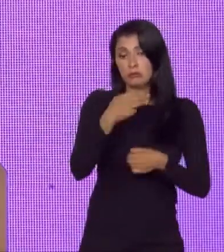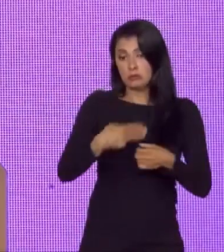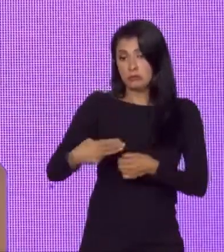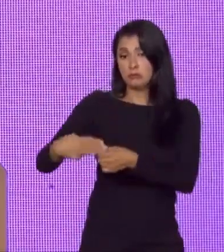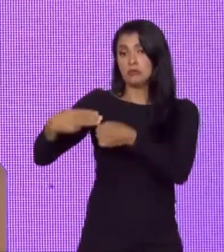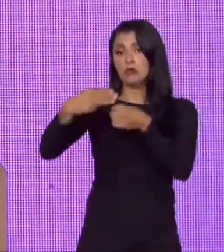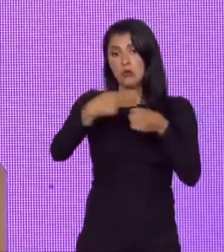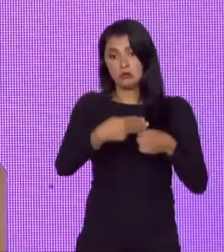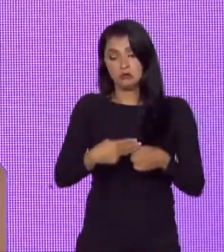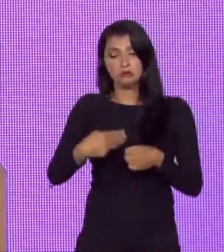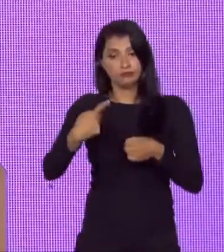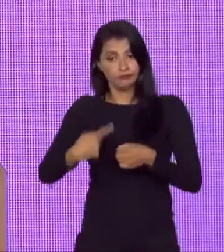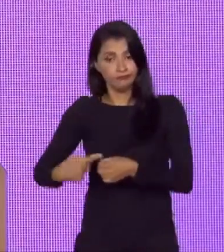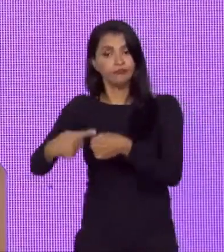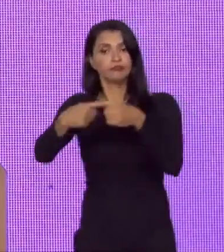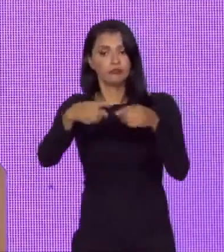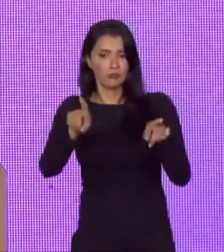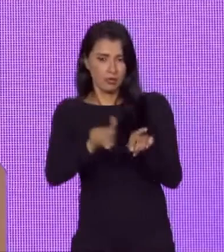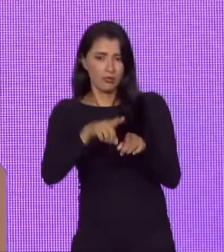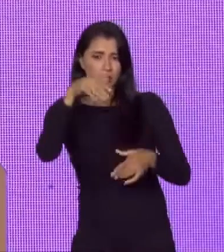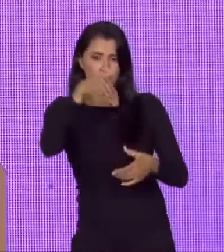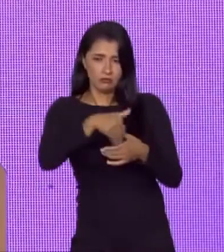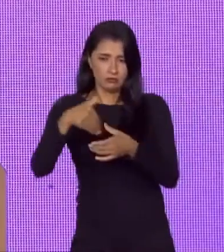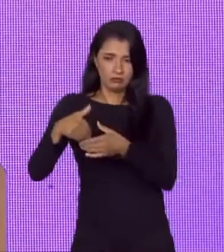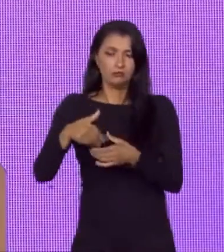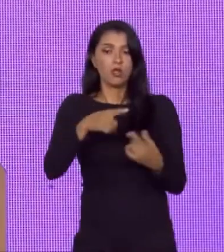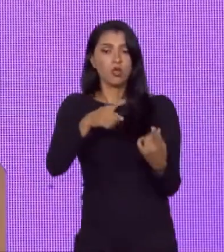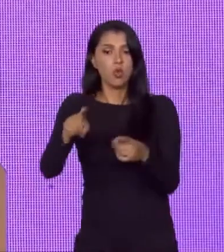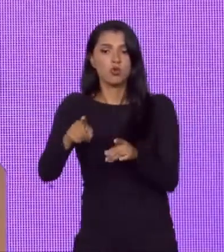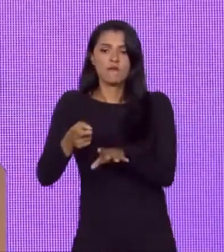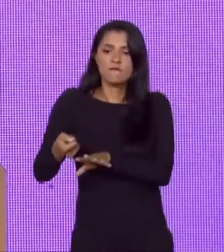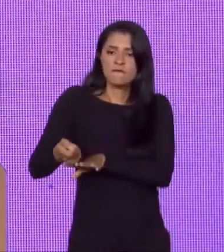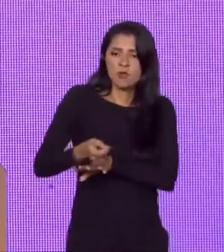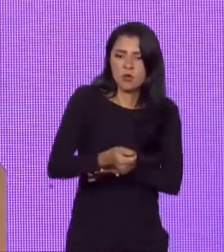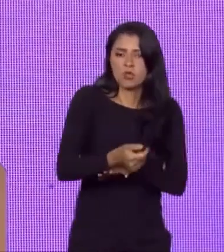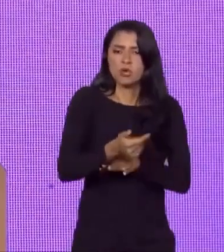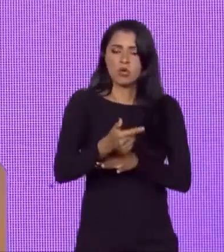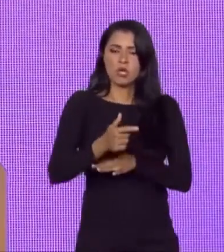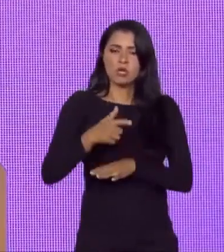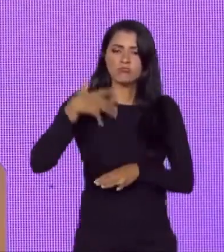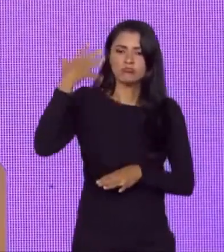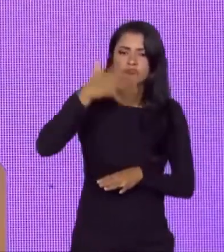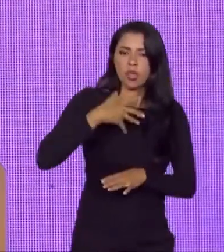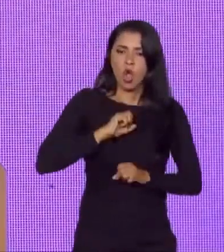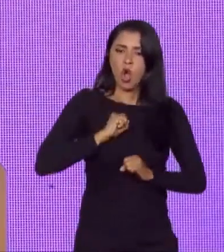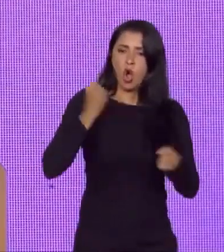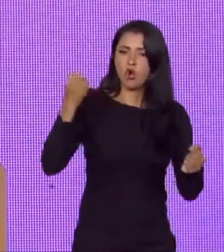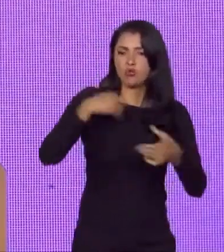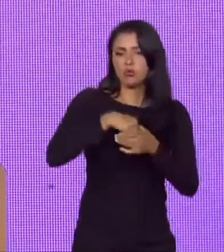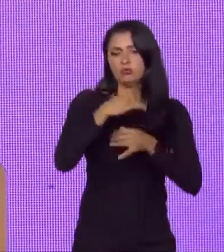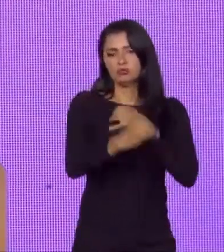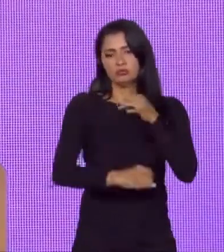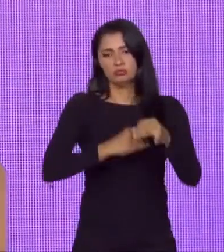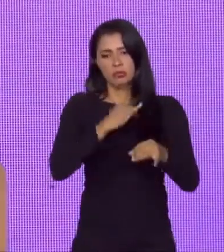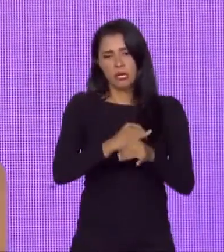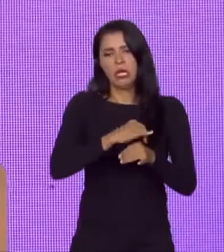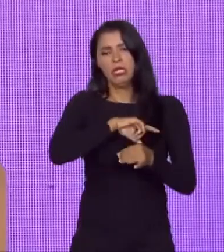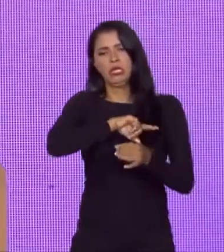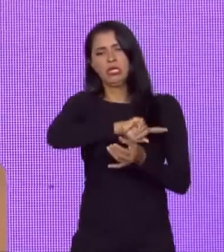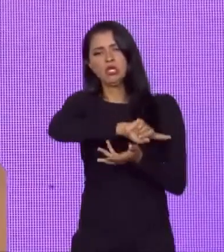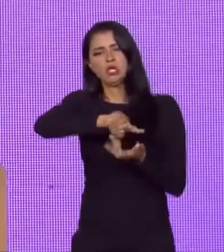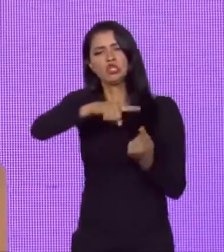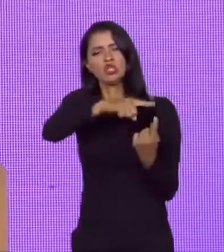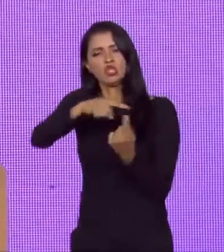eleições terão ainda o desafio de combater o uso de fake news e o discurso de ódio na internet e todas as formas de